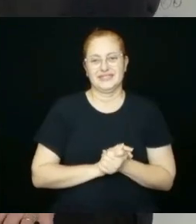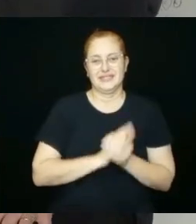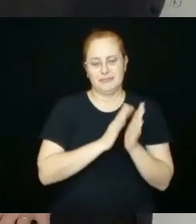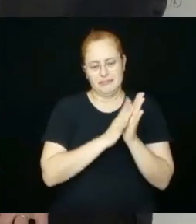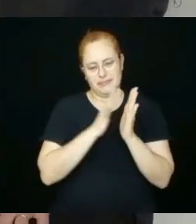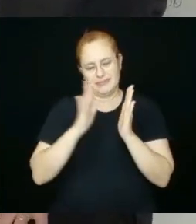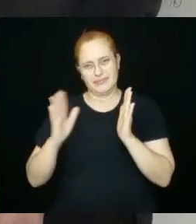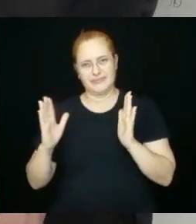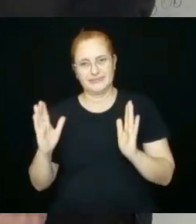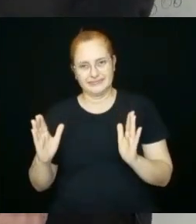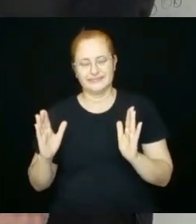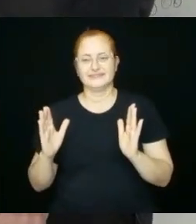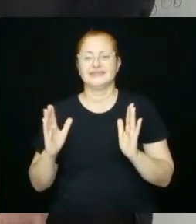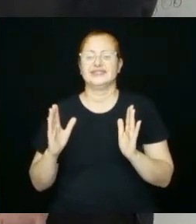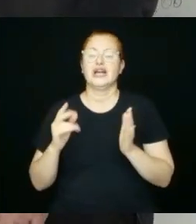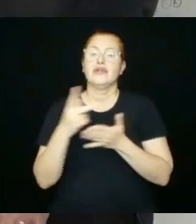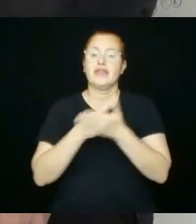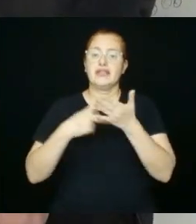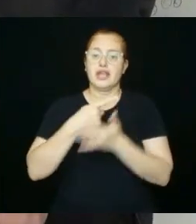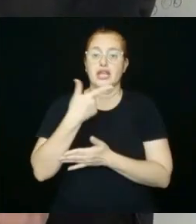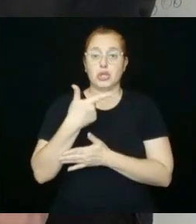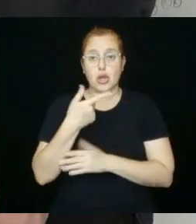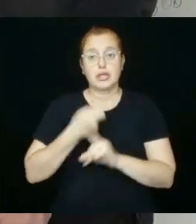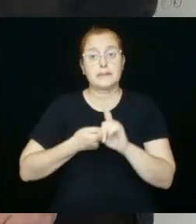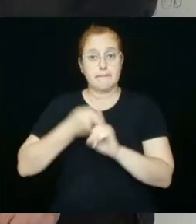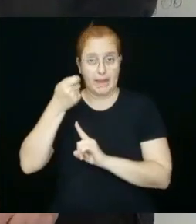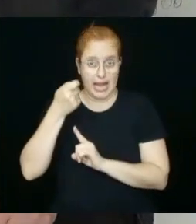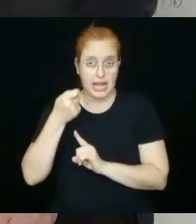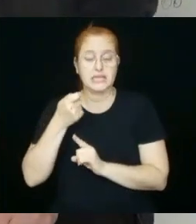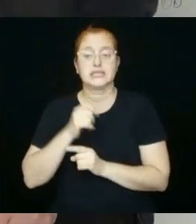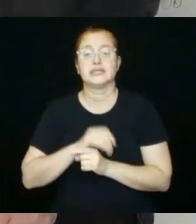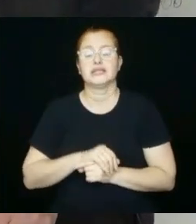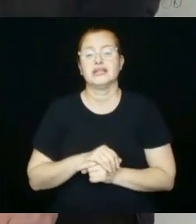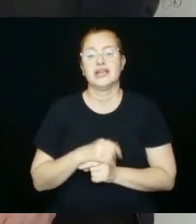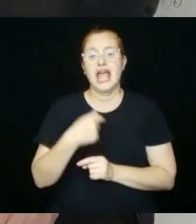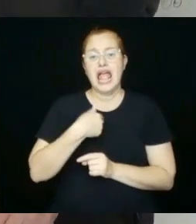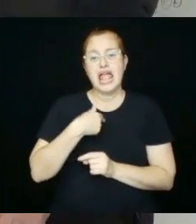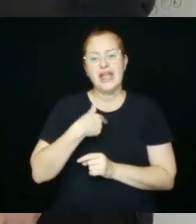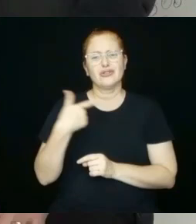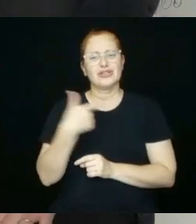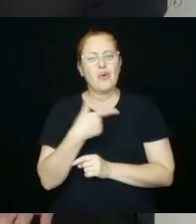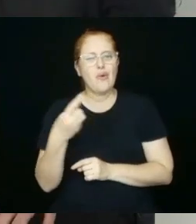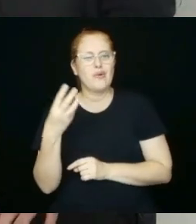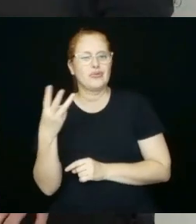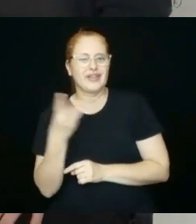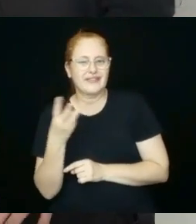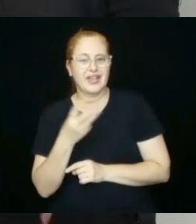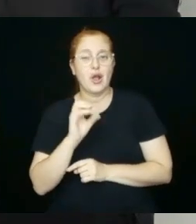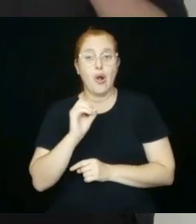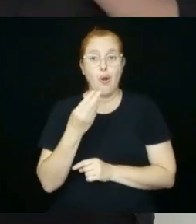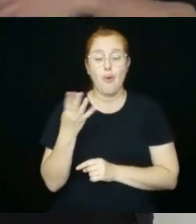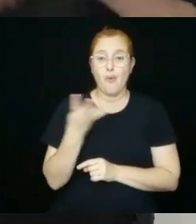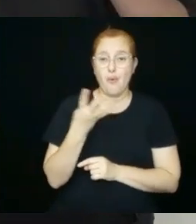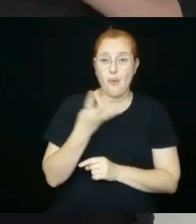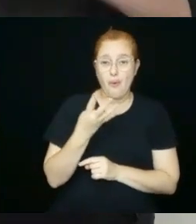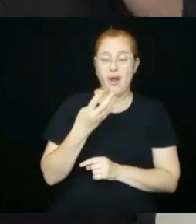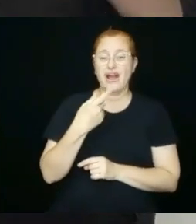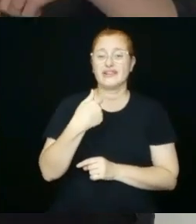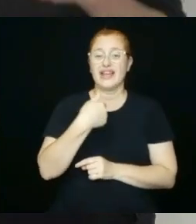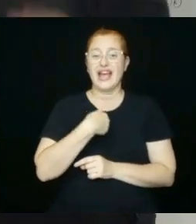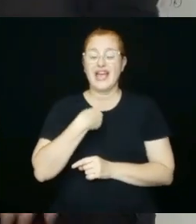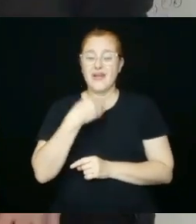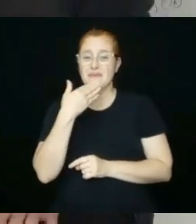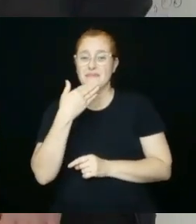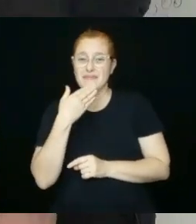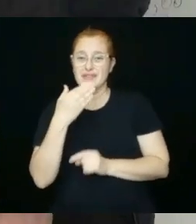ano. E agora o desenho fica 2 meses, mais ou menos. Porque se eu fosse o 2º, 3º ou 4º, eu ia pedir para deixar o anterior para eu mexer